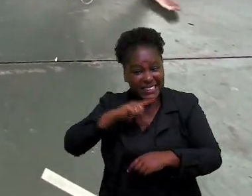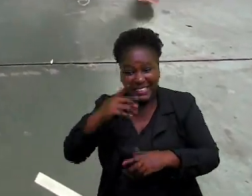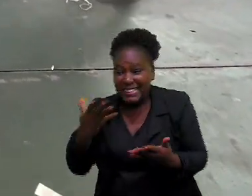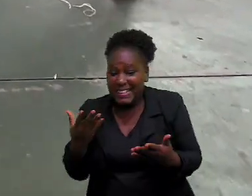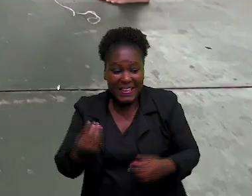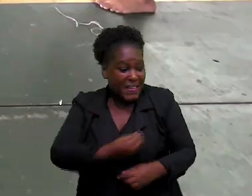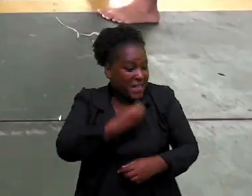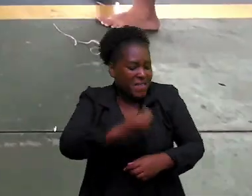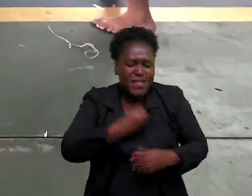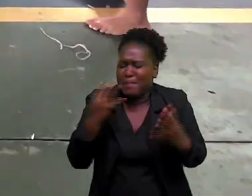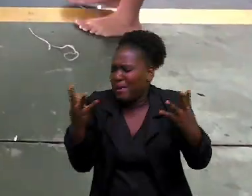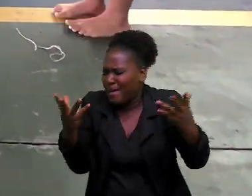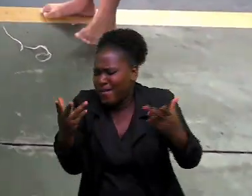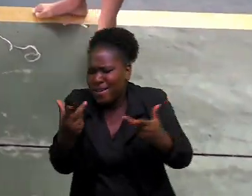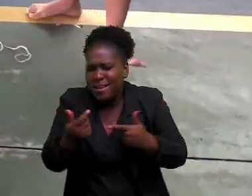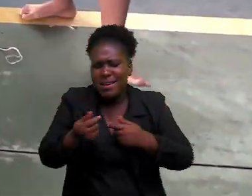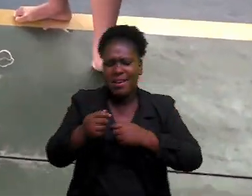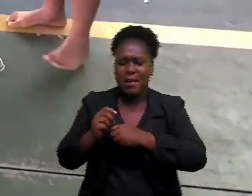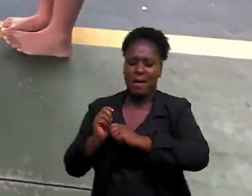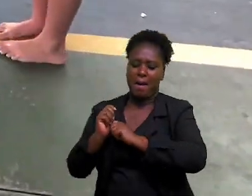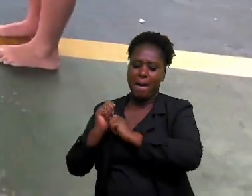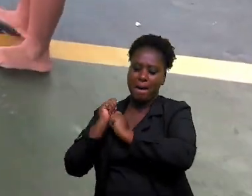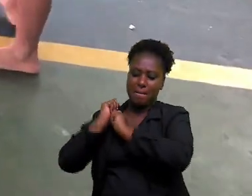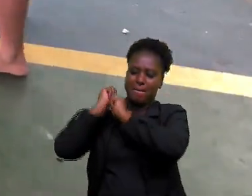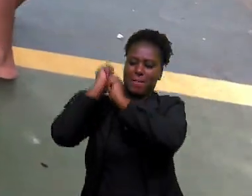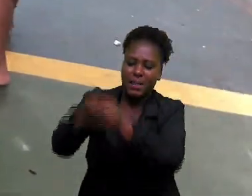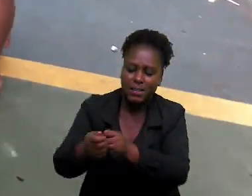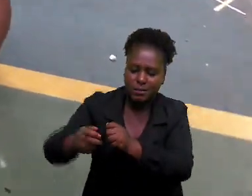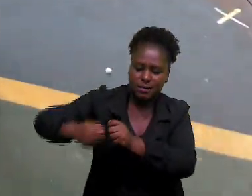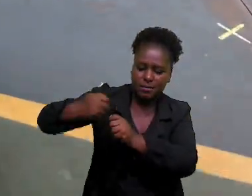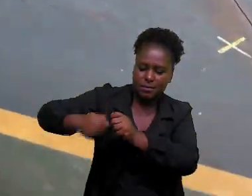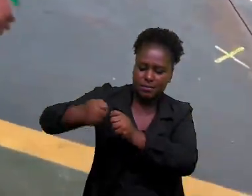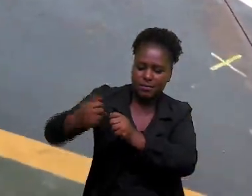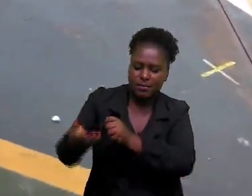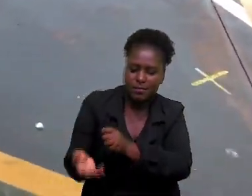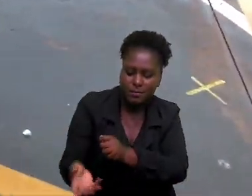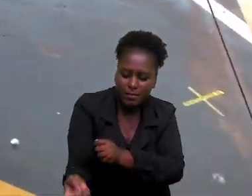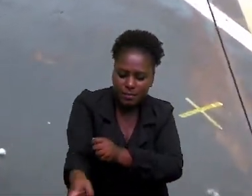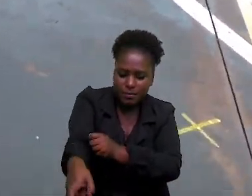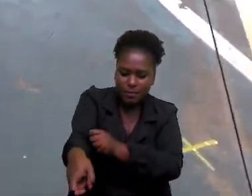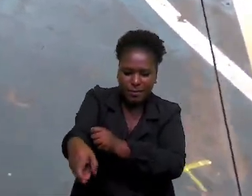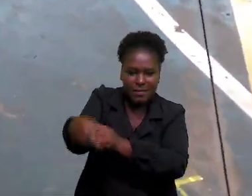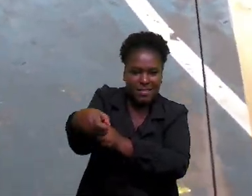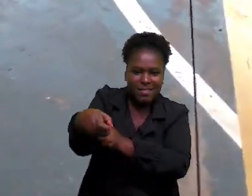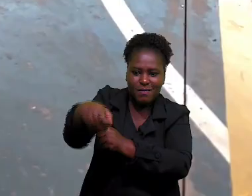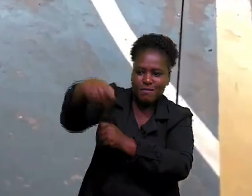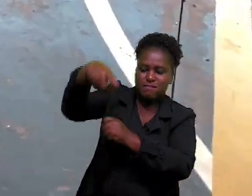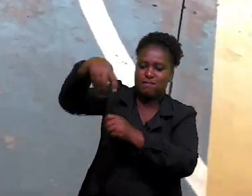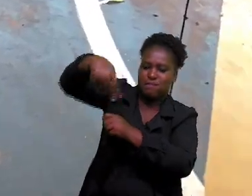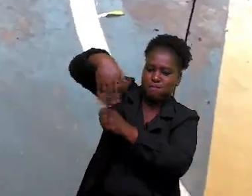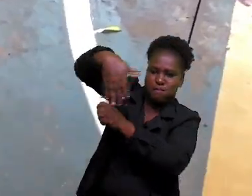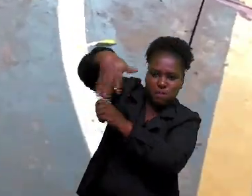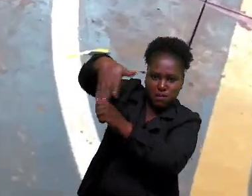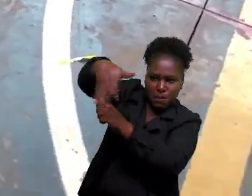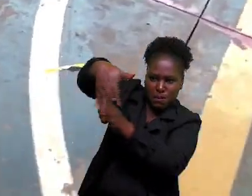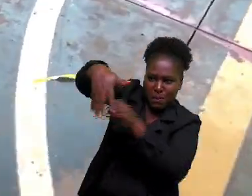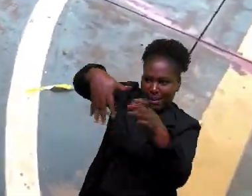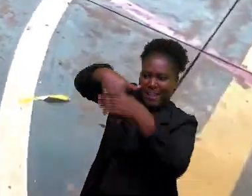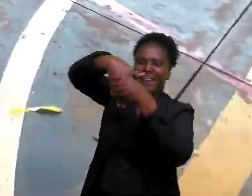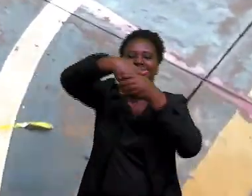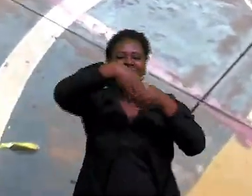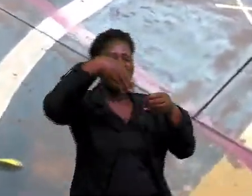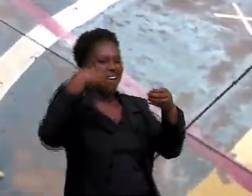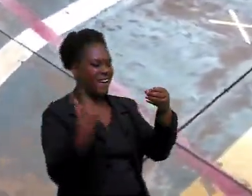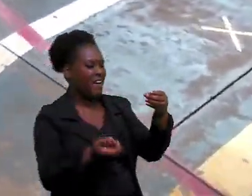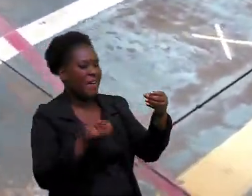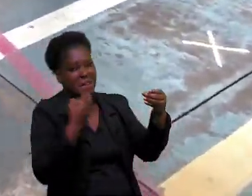a música é milenar. Sabemos quem somos, temos tudo aqui. O costume que nos une e